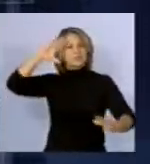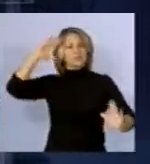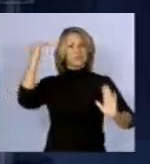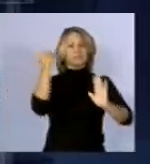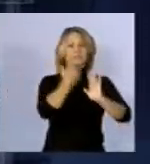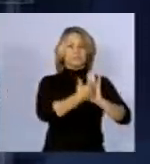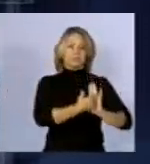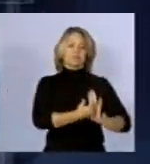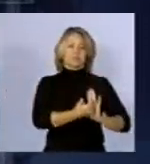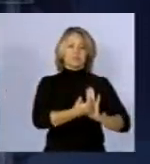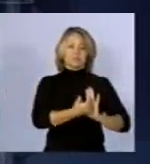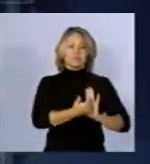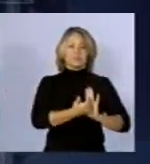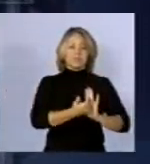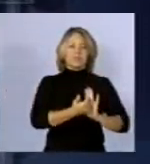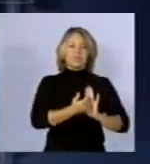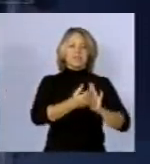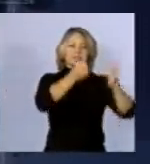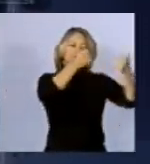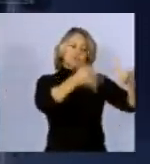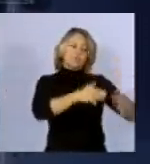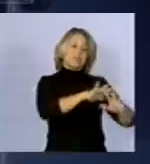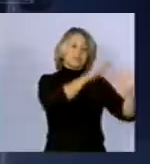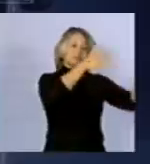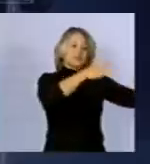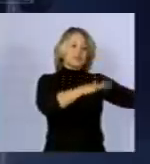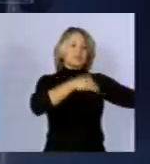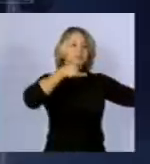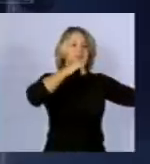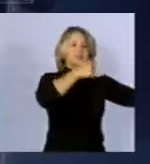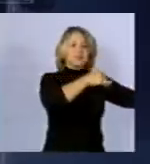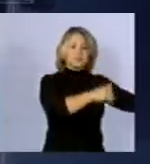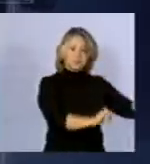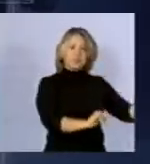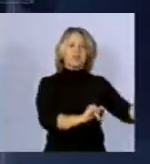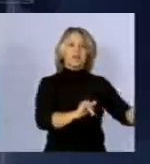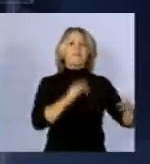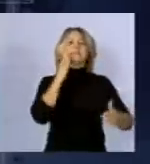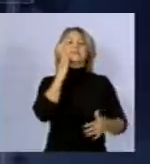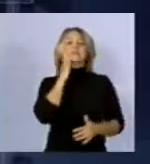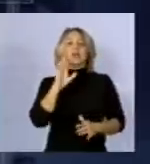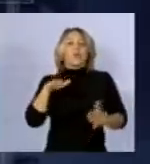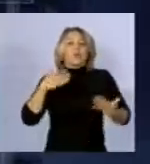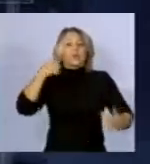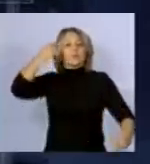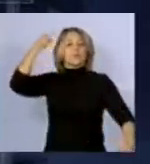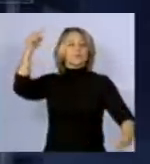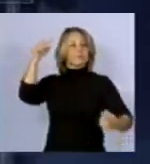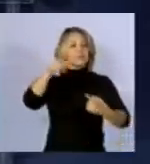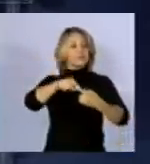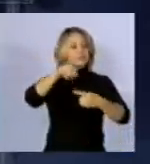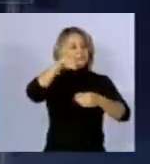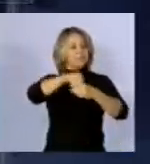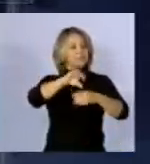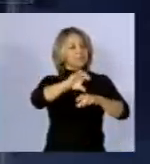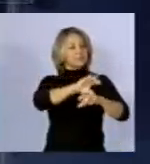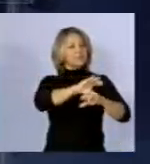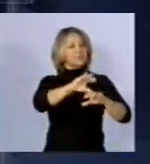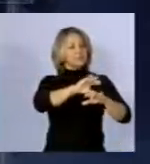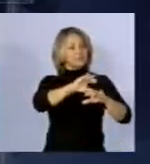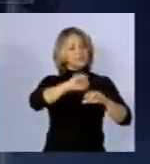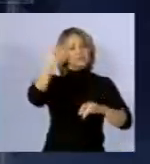no que se refere aos Campos eletromagnéticos para E tá lá objetivo constitucional eh